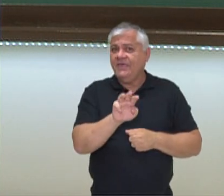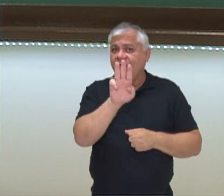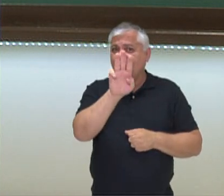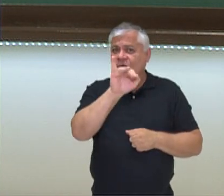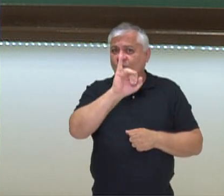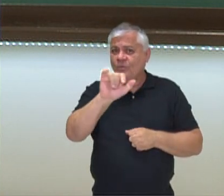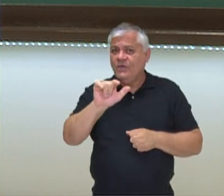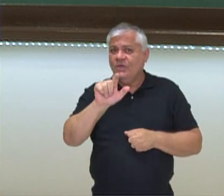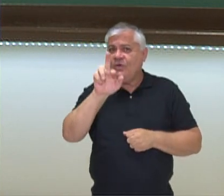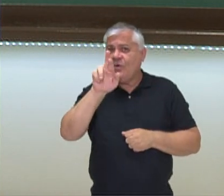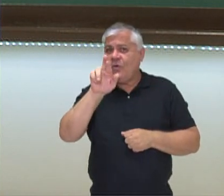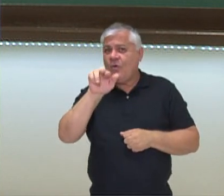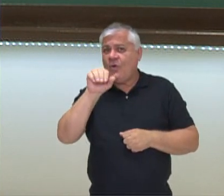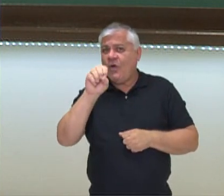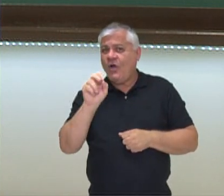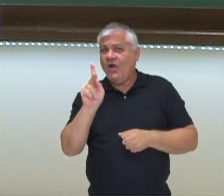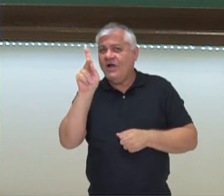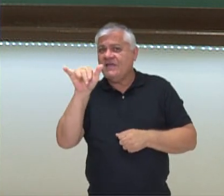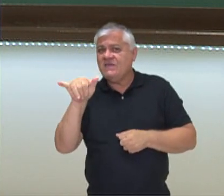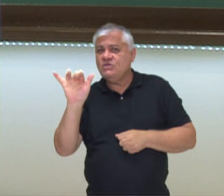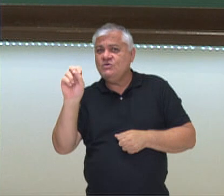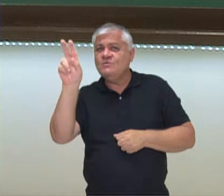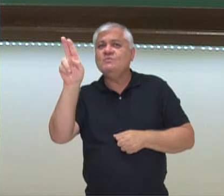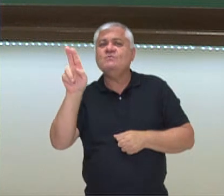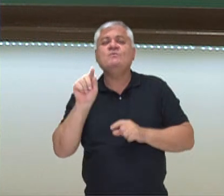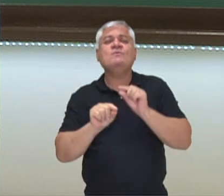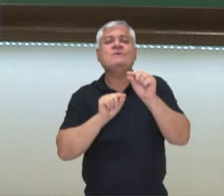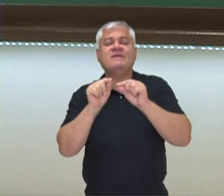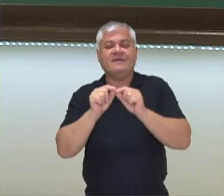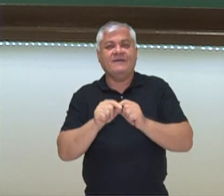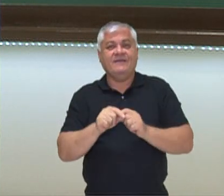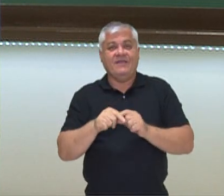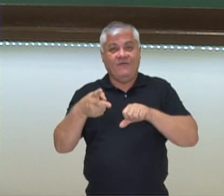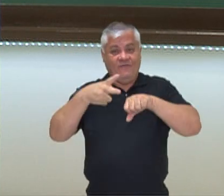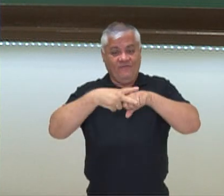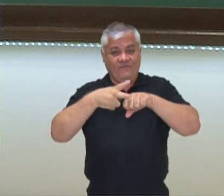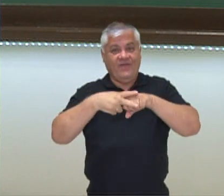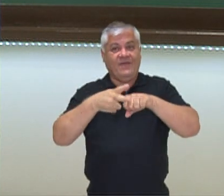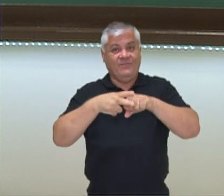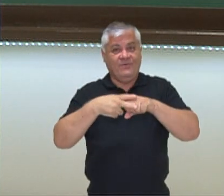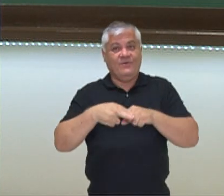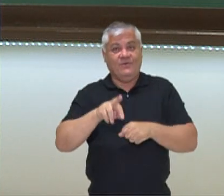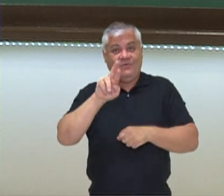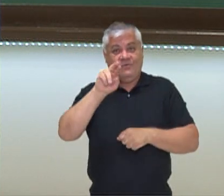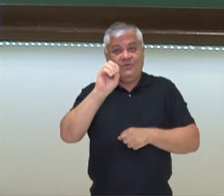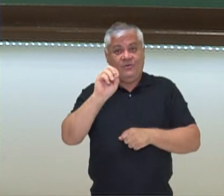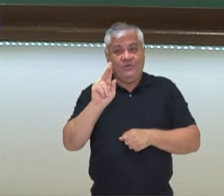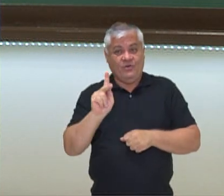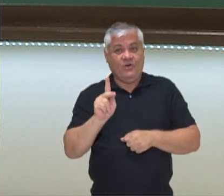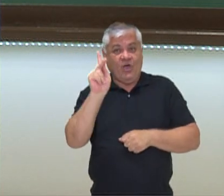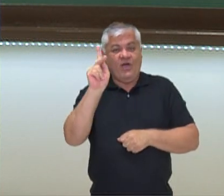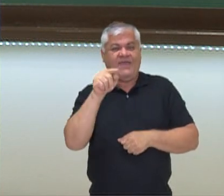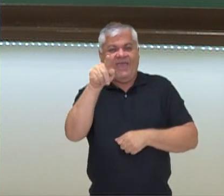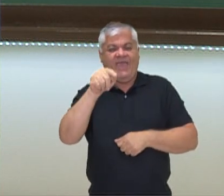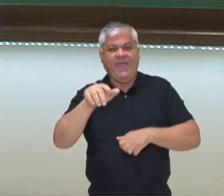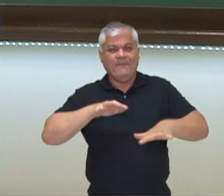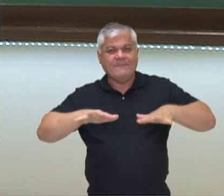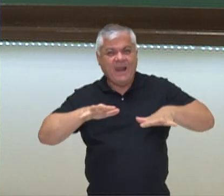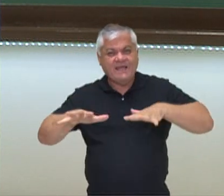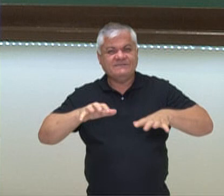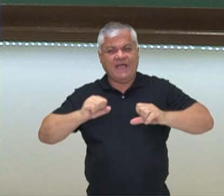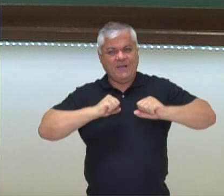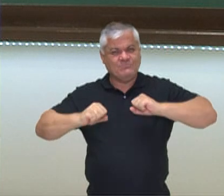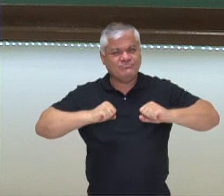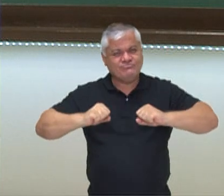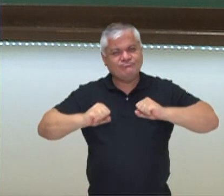vamos agitar você. Sim, porque o verbo rock, ele vai dar essa ideia de agitar, de